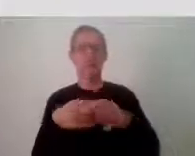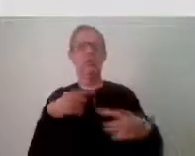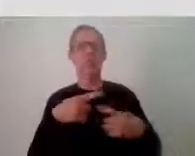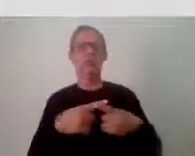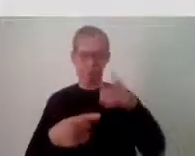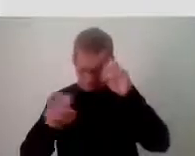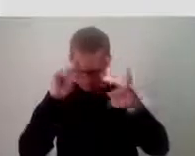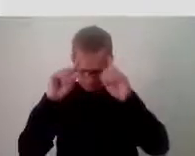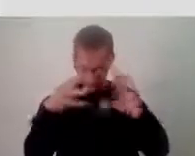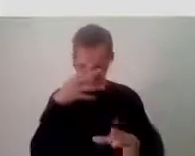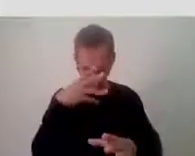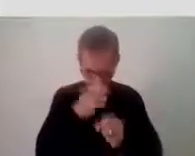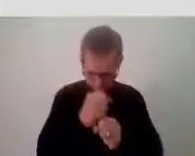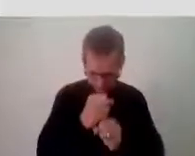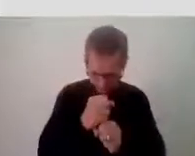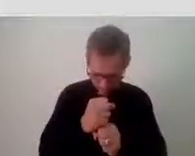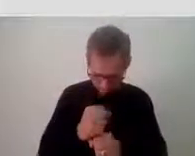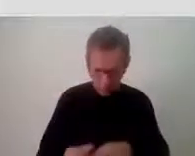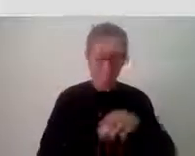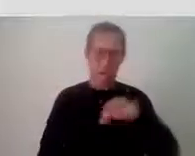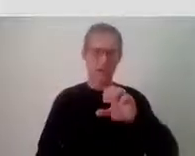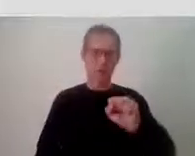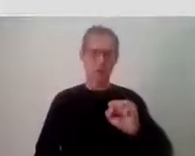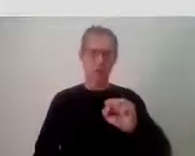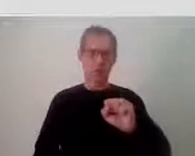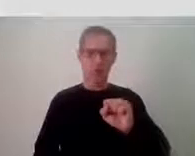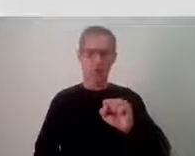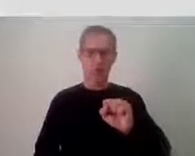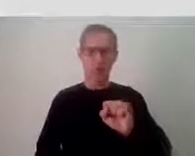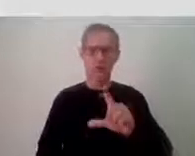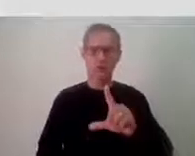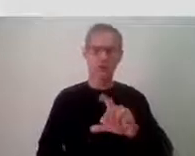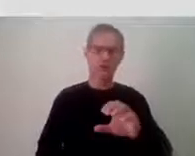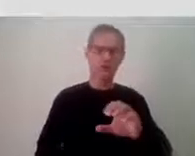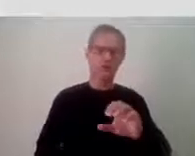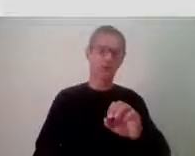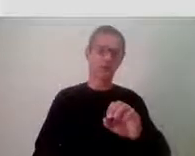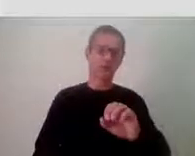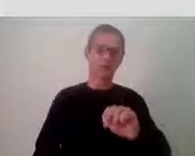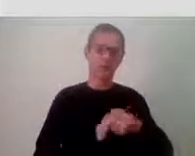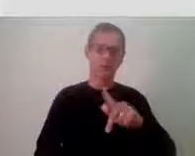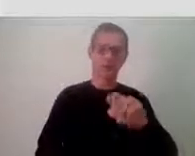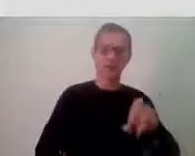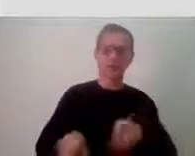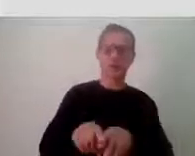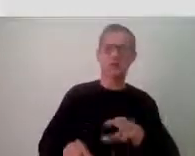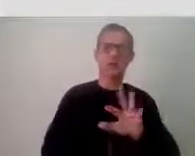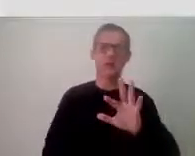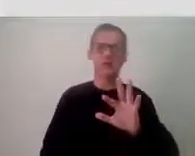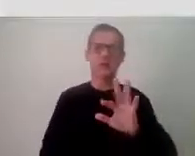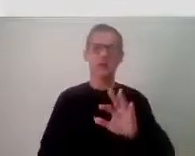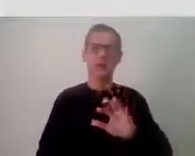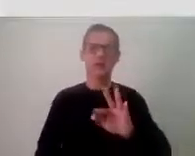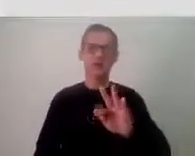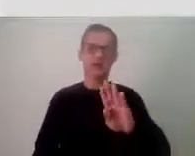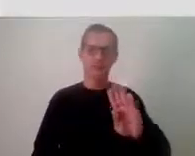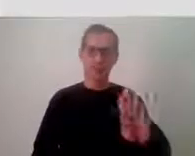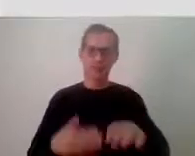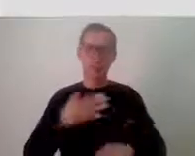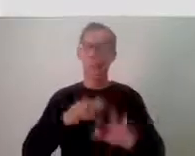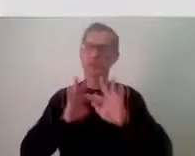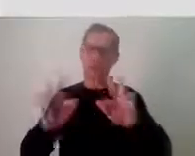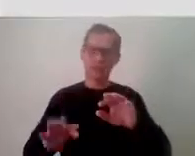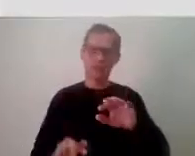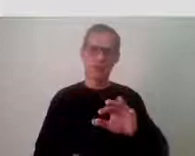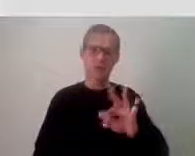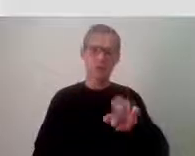da ideia de soma, então é um S alongado, a b da minha função f de x dx. E